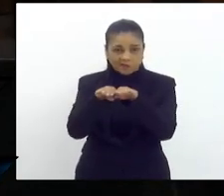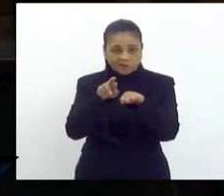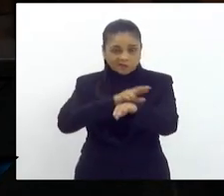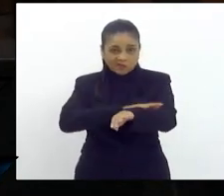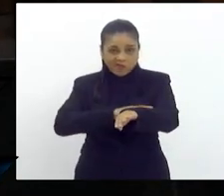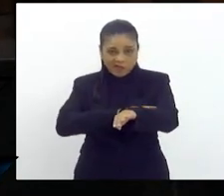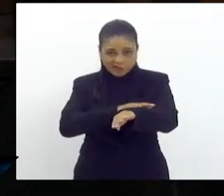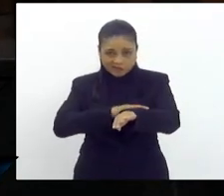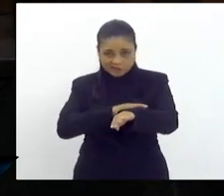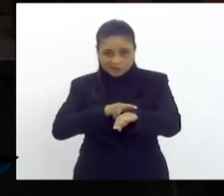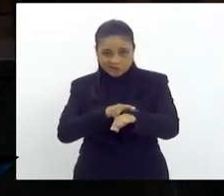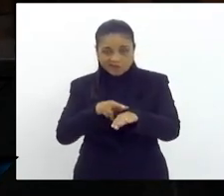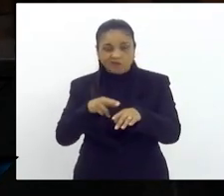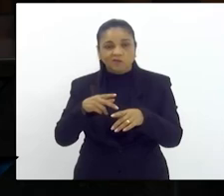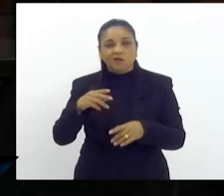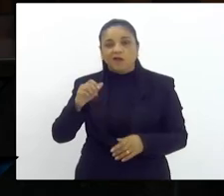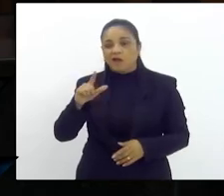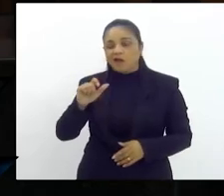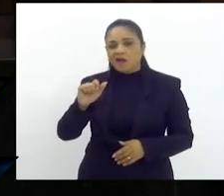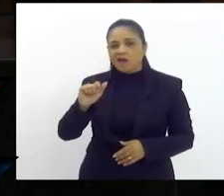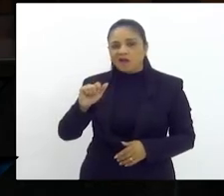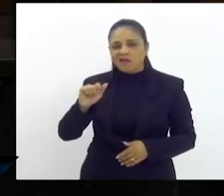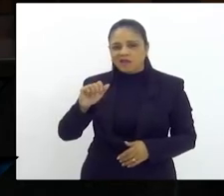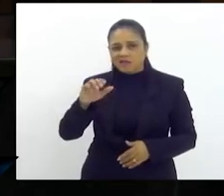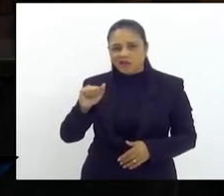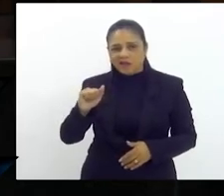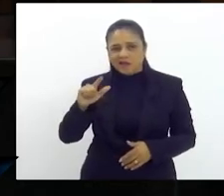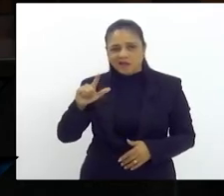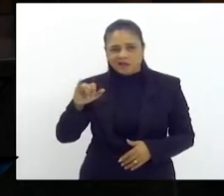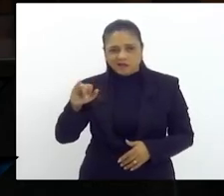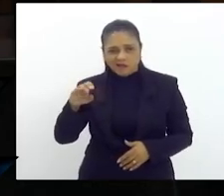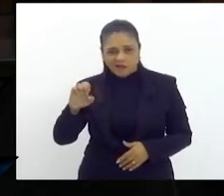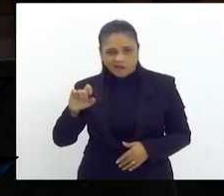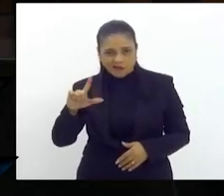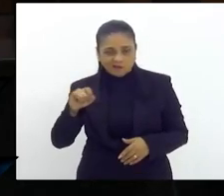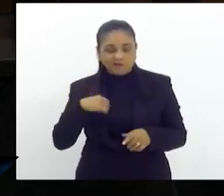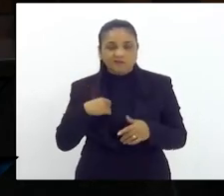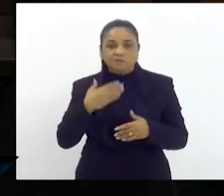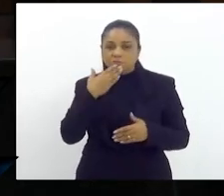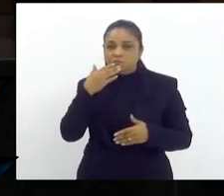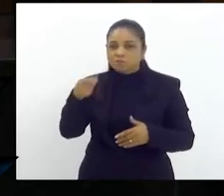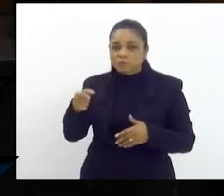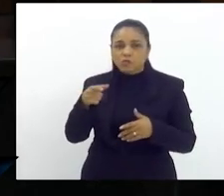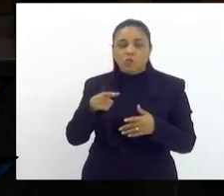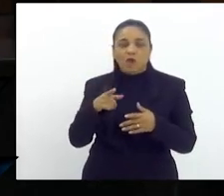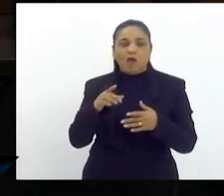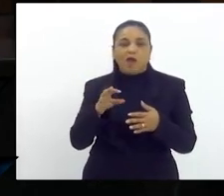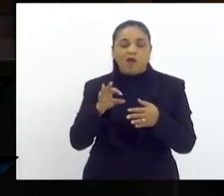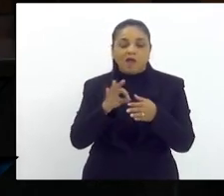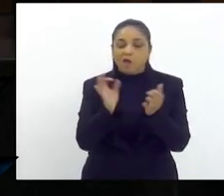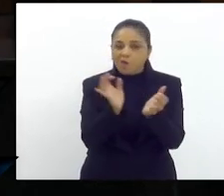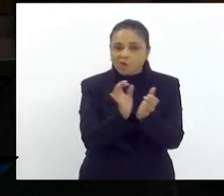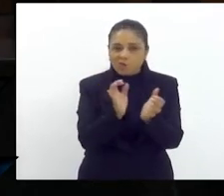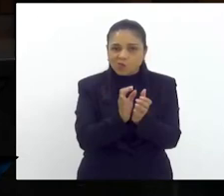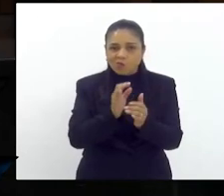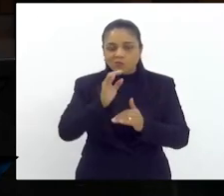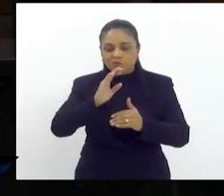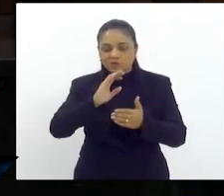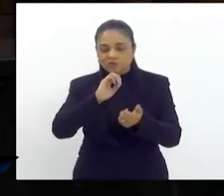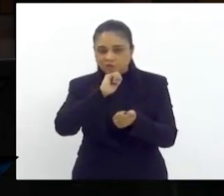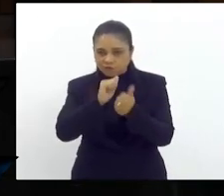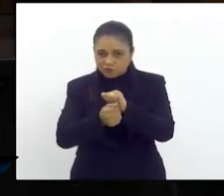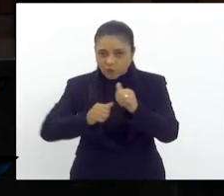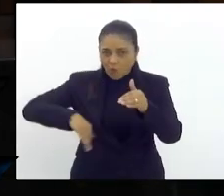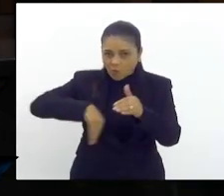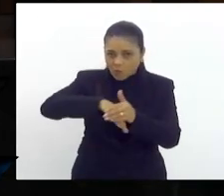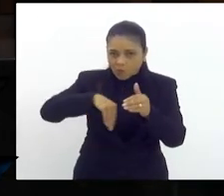Franco acionou o Ministério Público da Espanha contra a primeira divisão da liga de futebol profissional conhecida